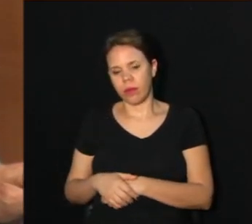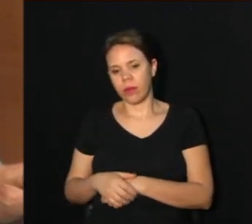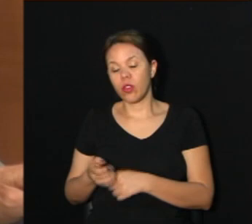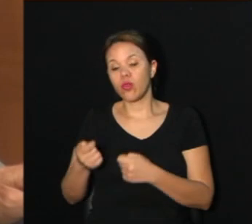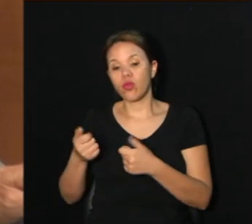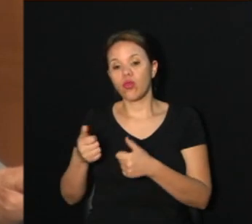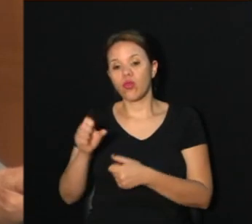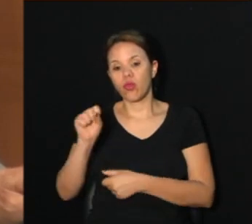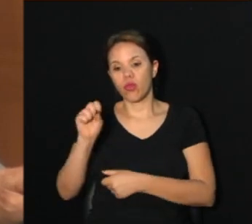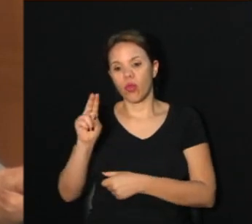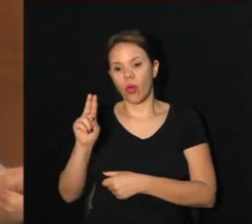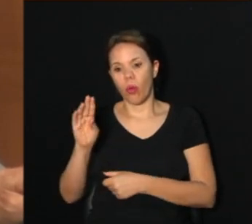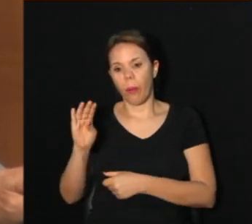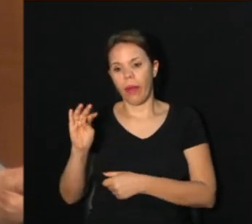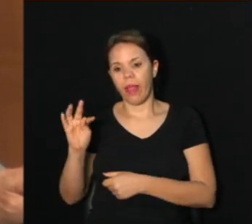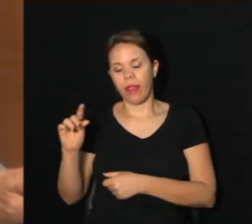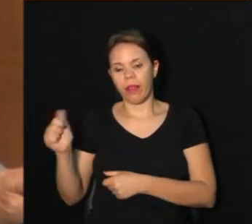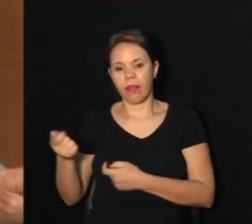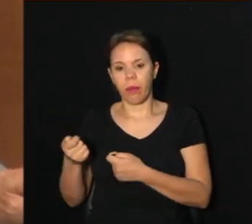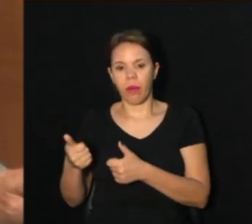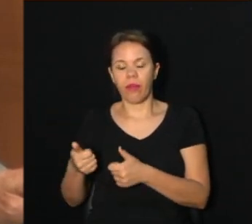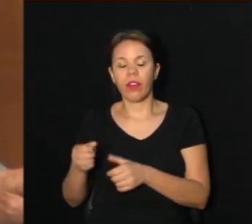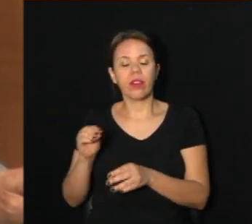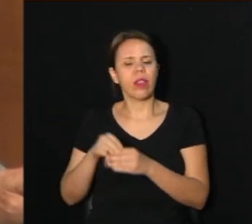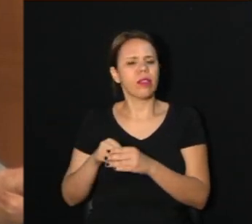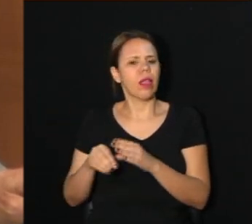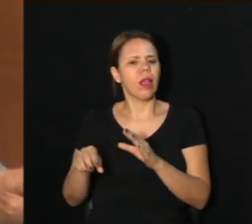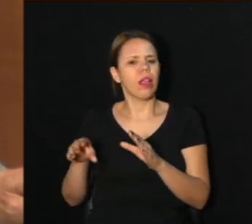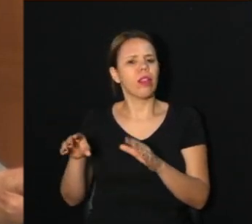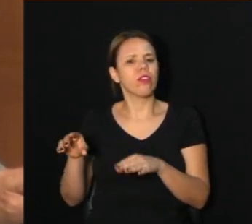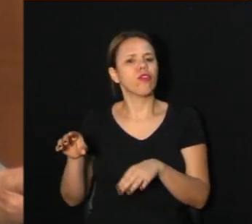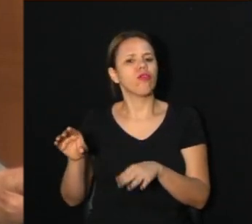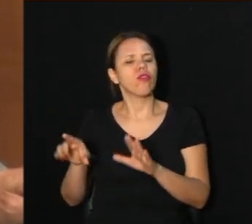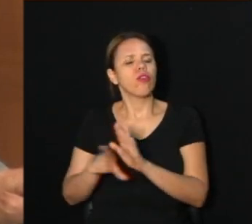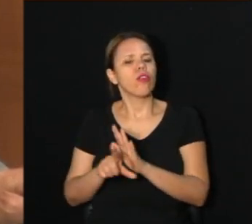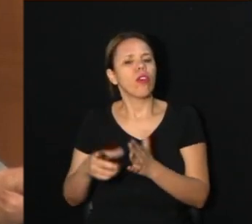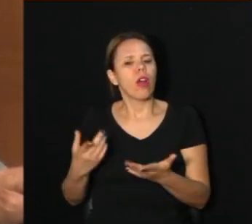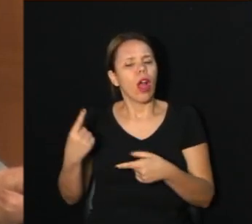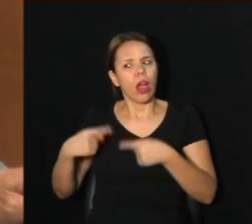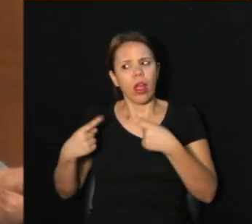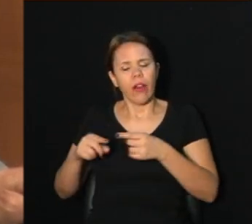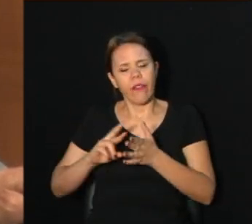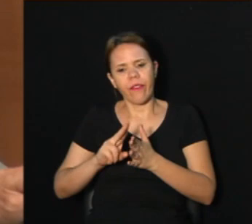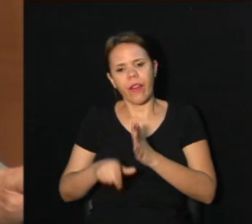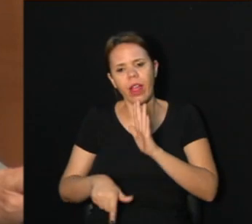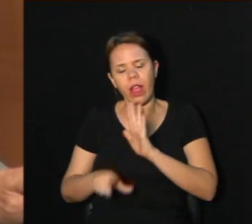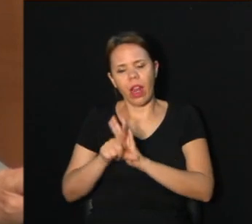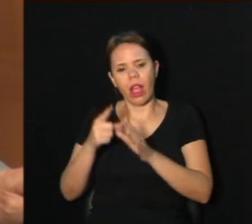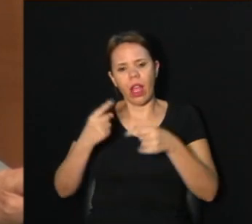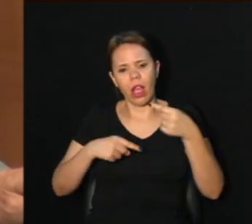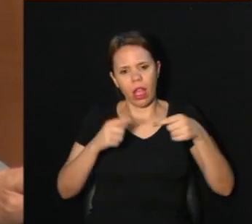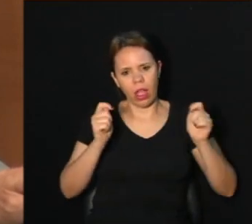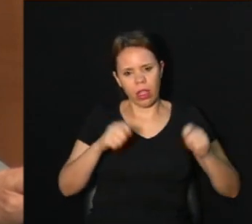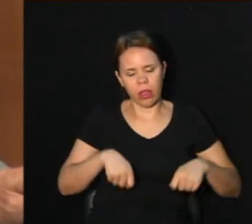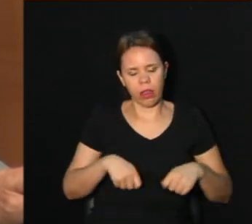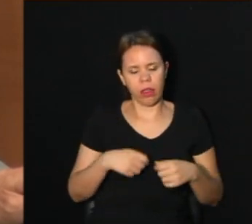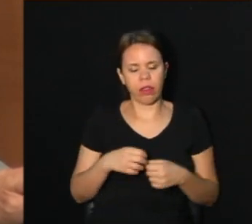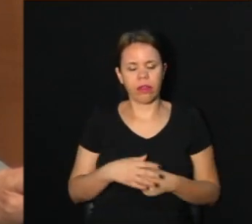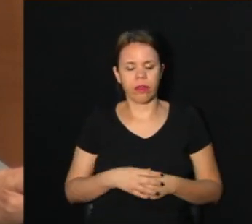sucumbência no que tange ao Código de Processo Civil. É discutível, como várias leis são discutíveis,